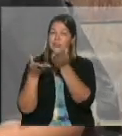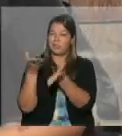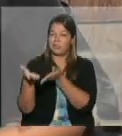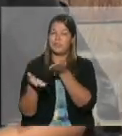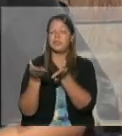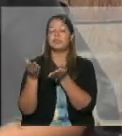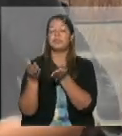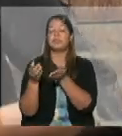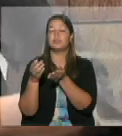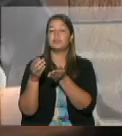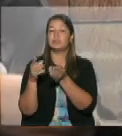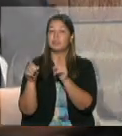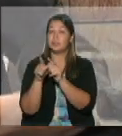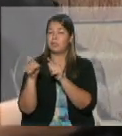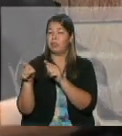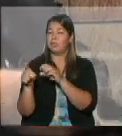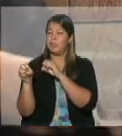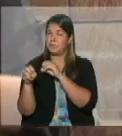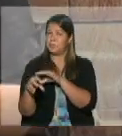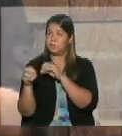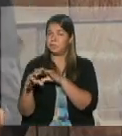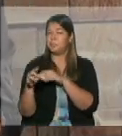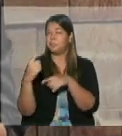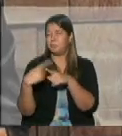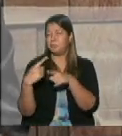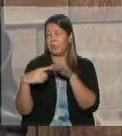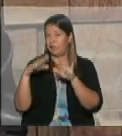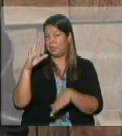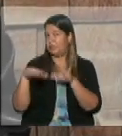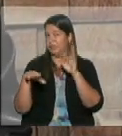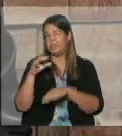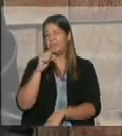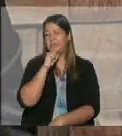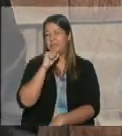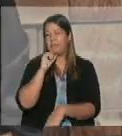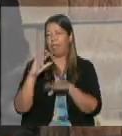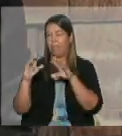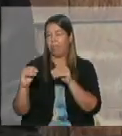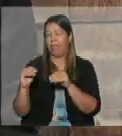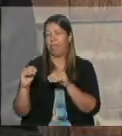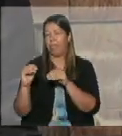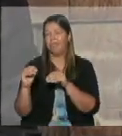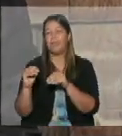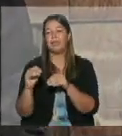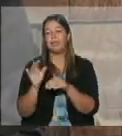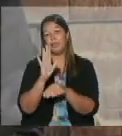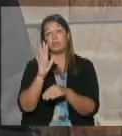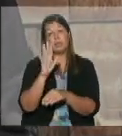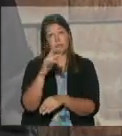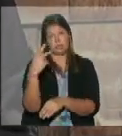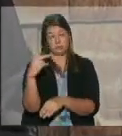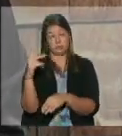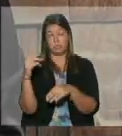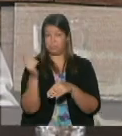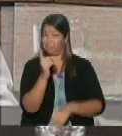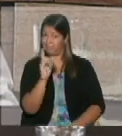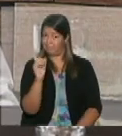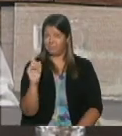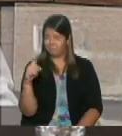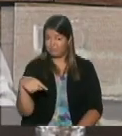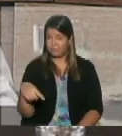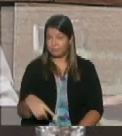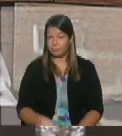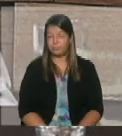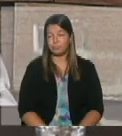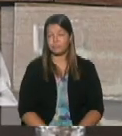não comprometeu a educação, porque em geral as avós comprometem um pouco, né? A sua parece que não, né, Chico? Não.